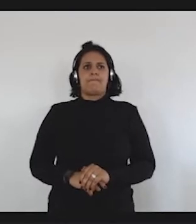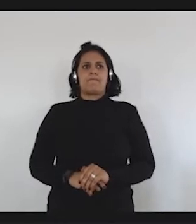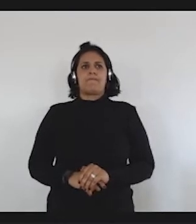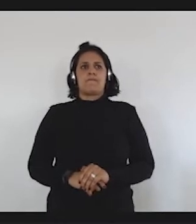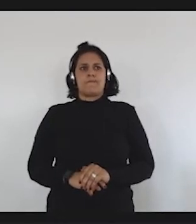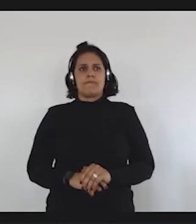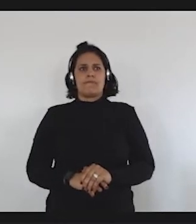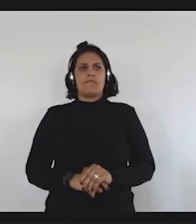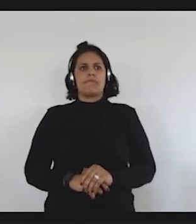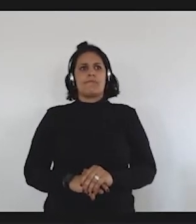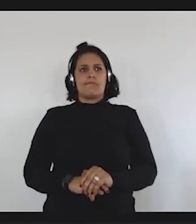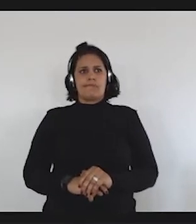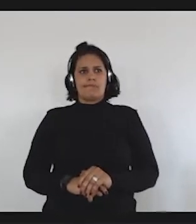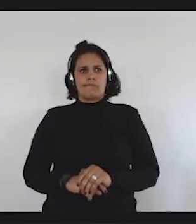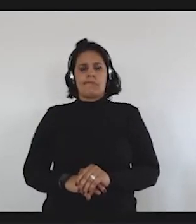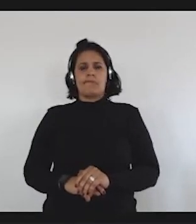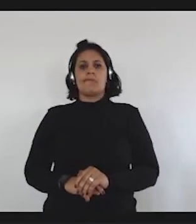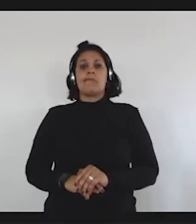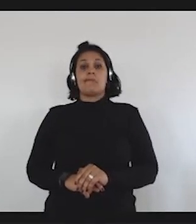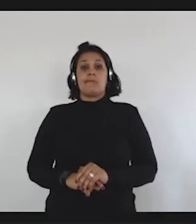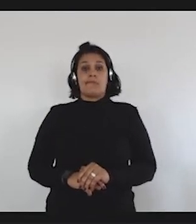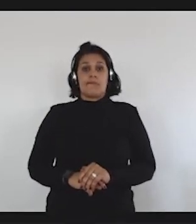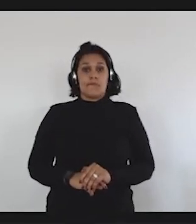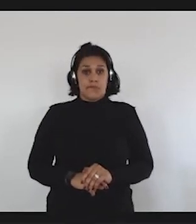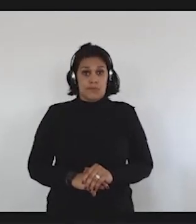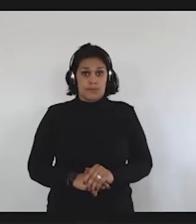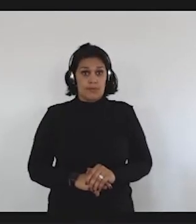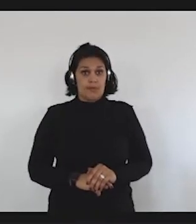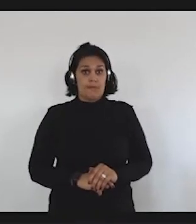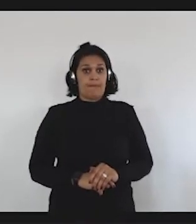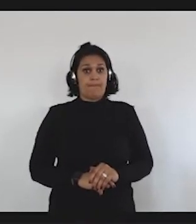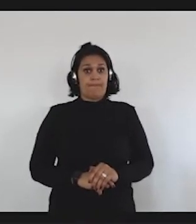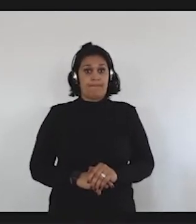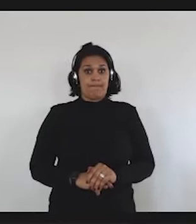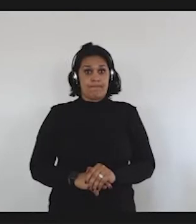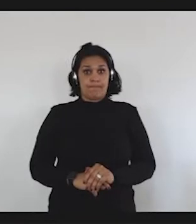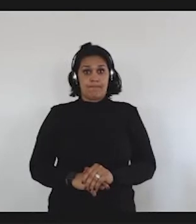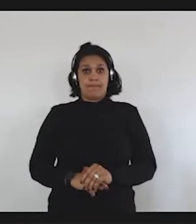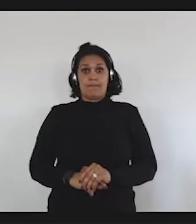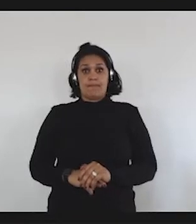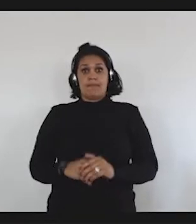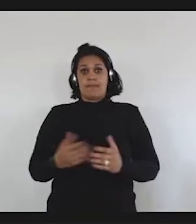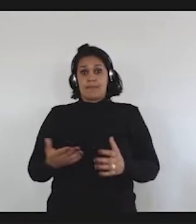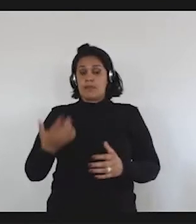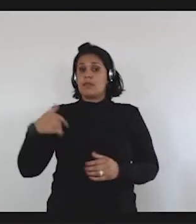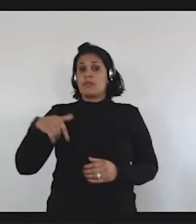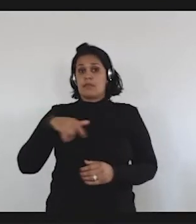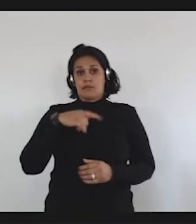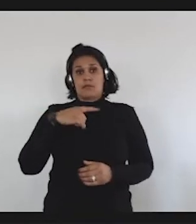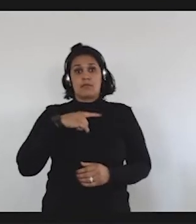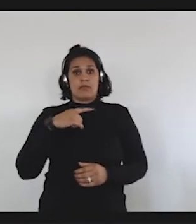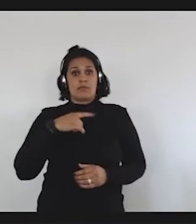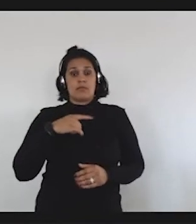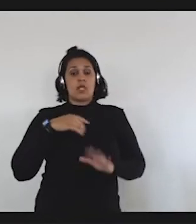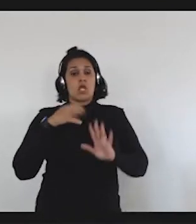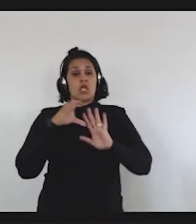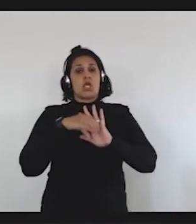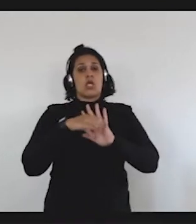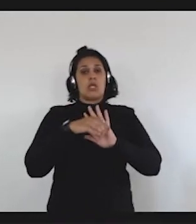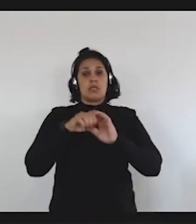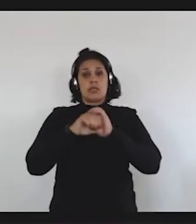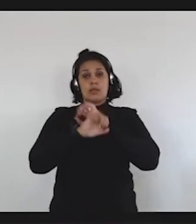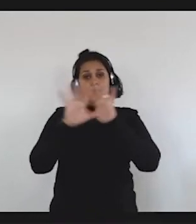que a partir, mesmo tendo esses conceitos muito claros em um determinado momento da